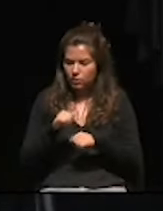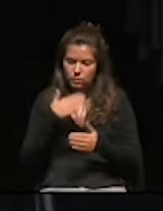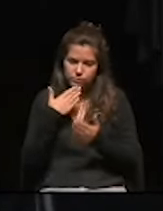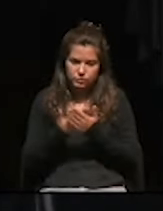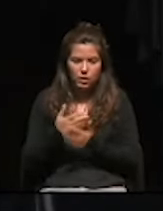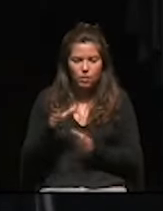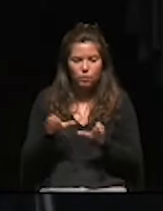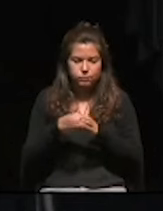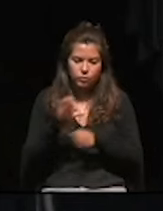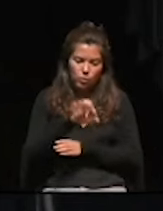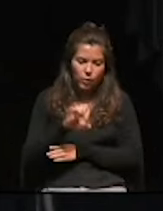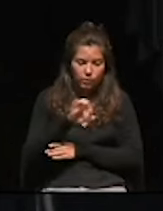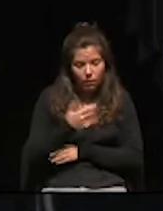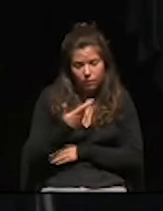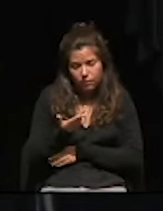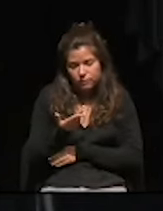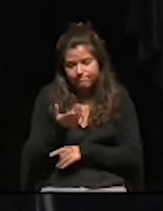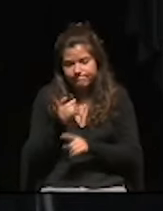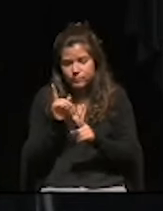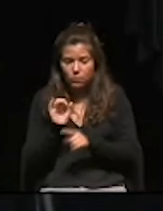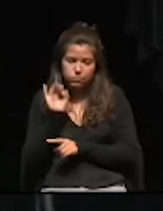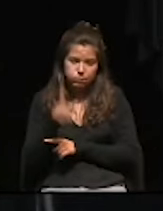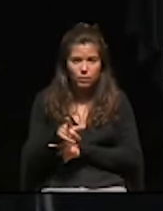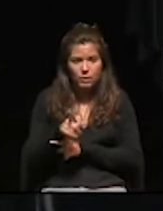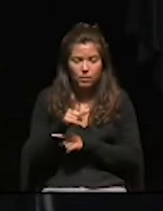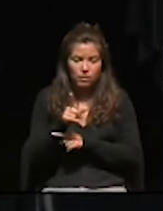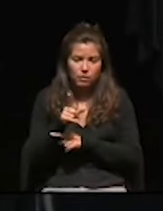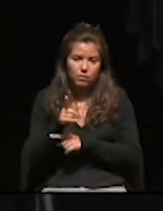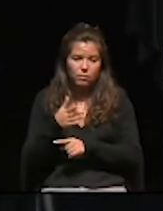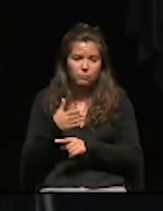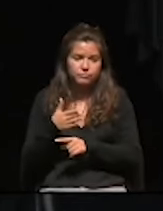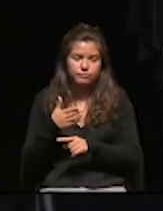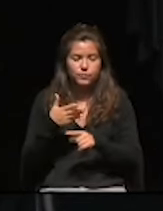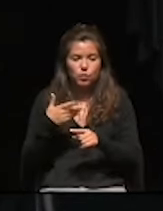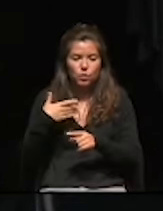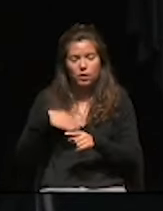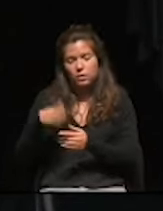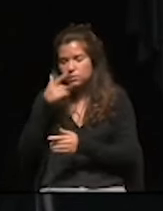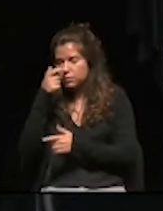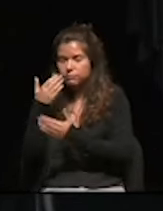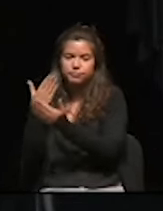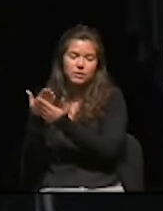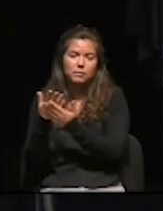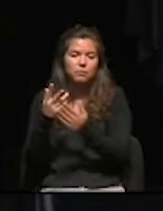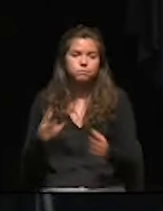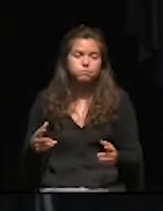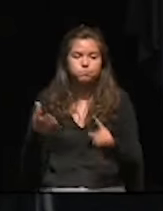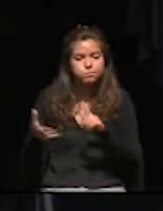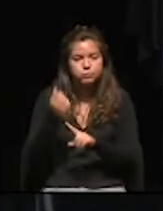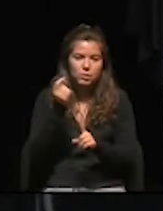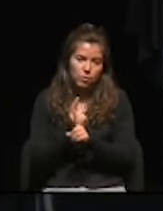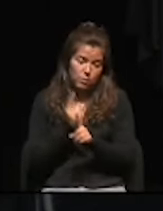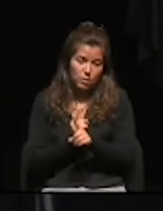pela 8ª Comissão Permanente, as mesmas não têm o alcance que os peticionários ansiavam. O Vice-Presidente afirmou